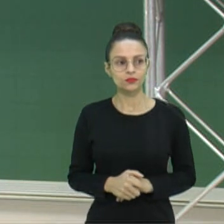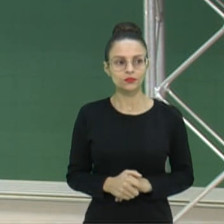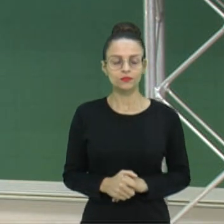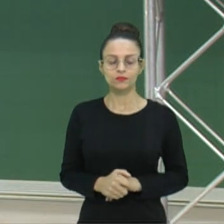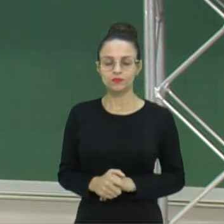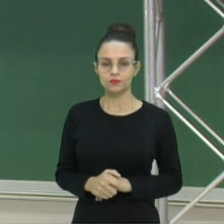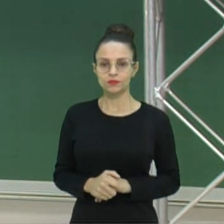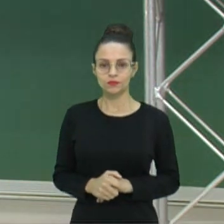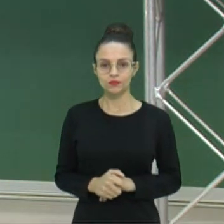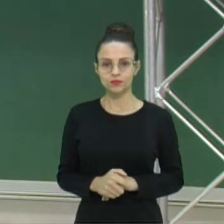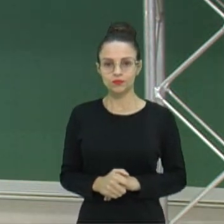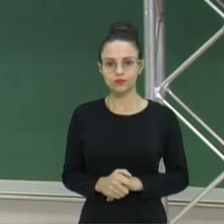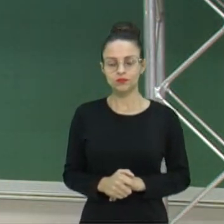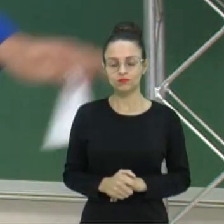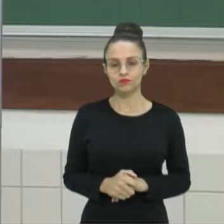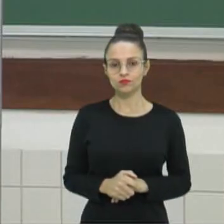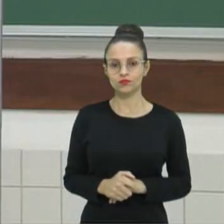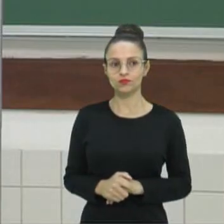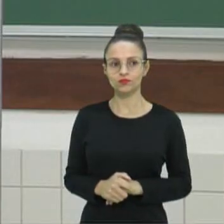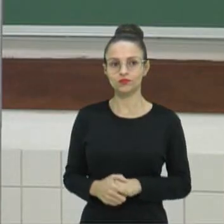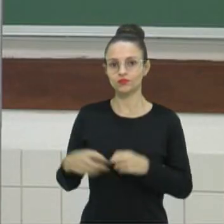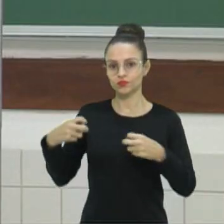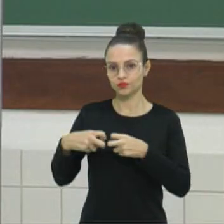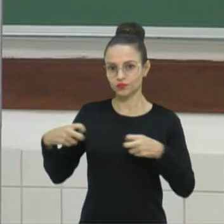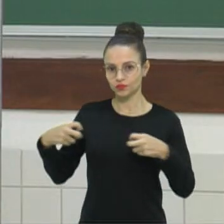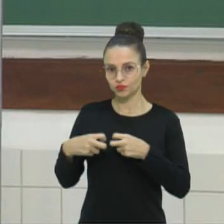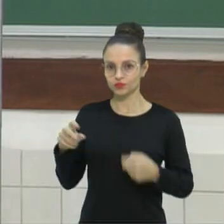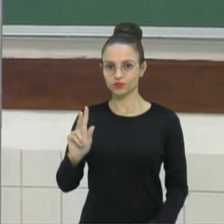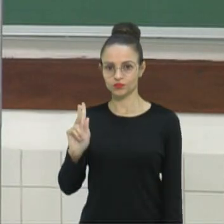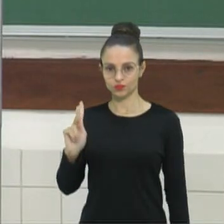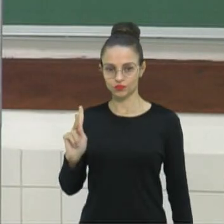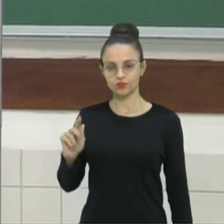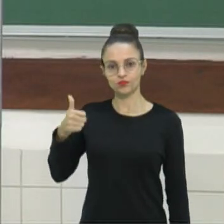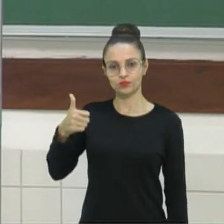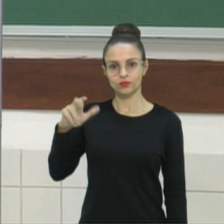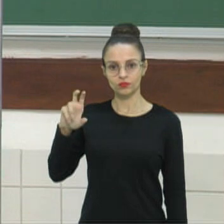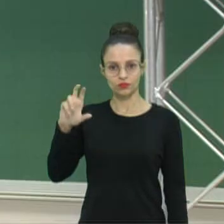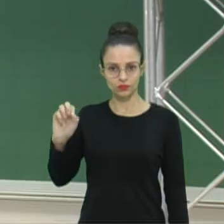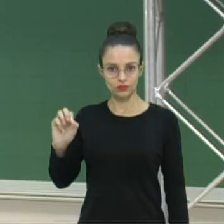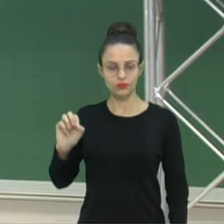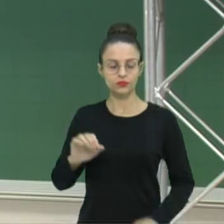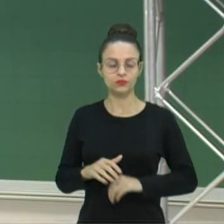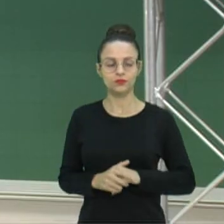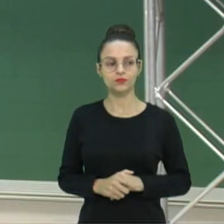é igual a constante elástica, que é 150,